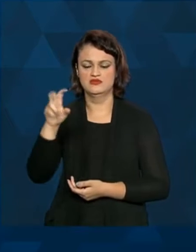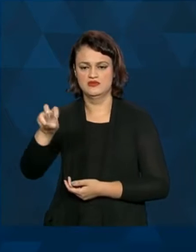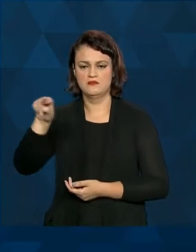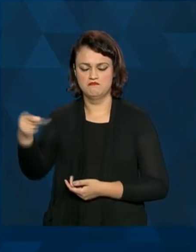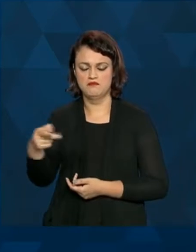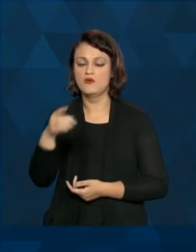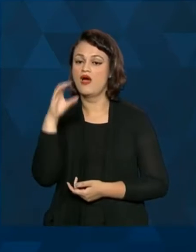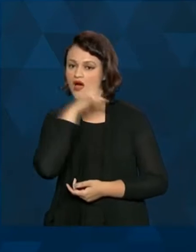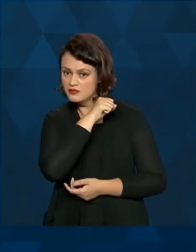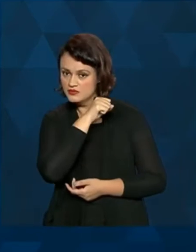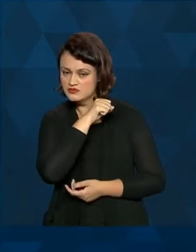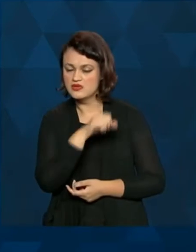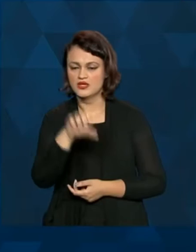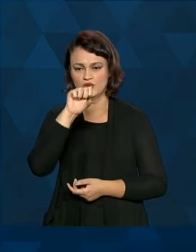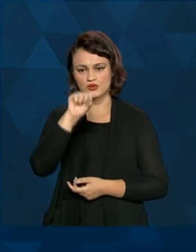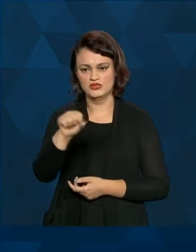225.700 rápidos e